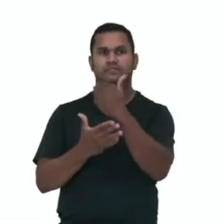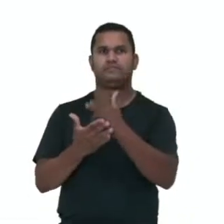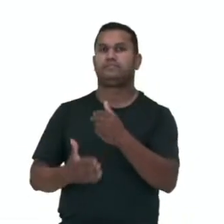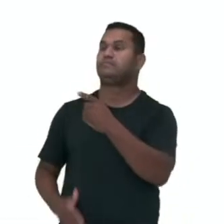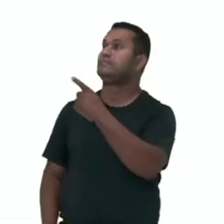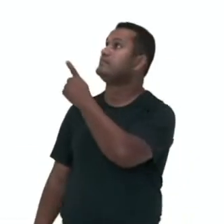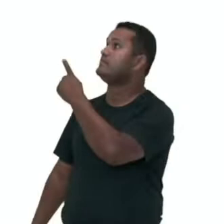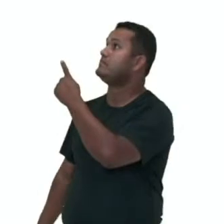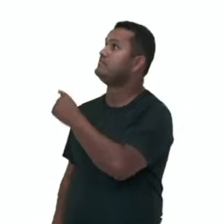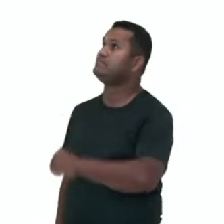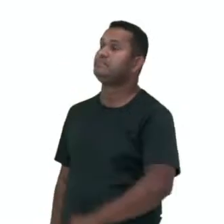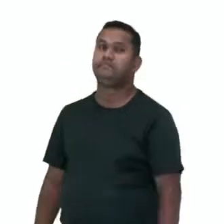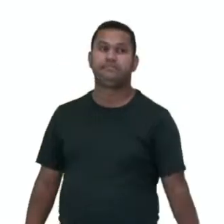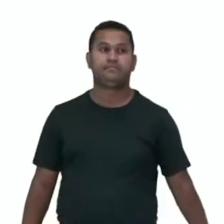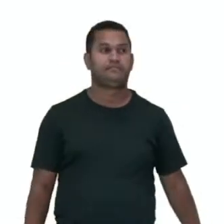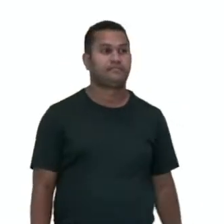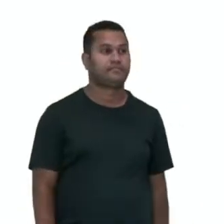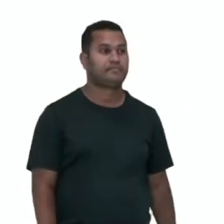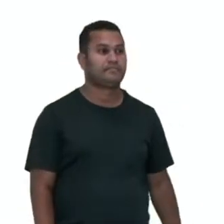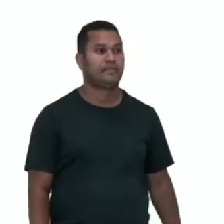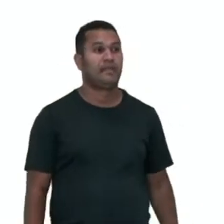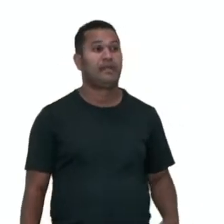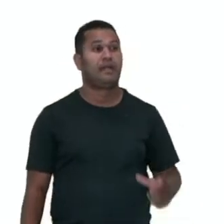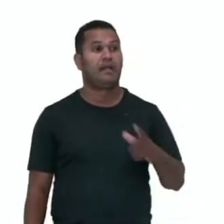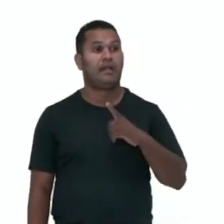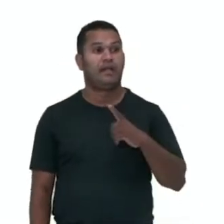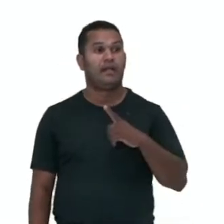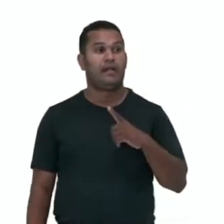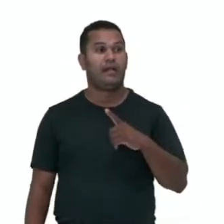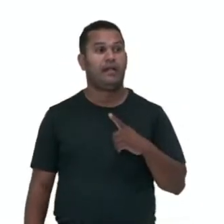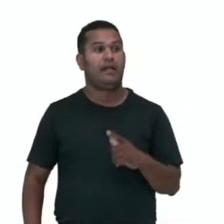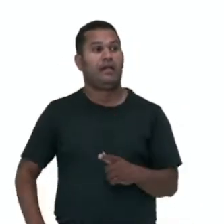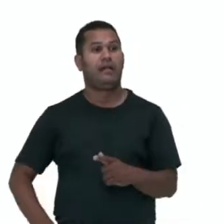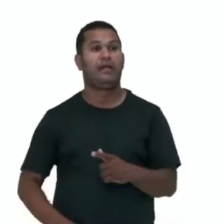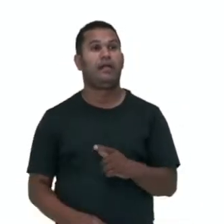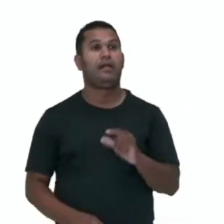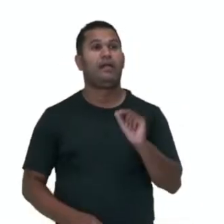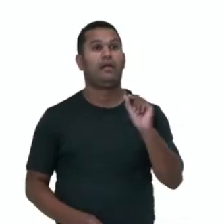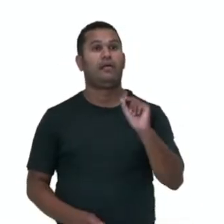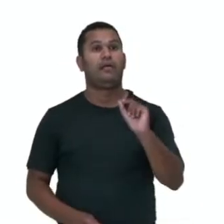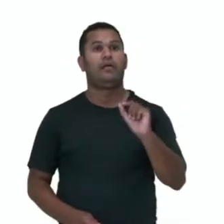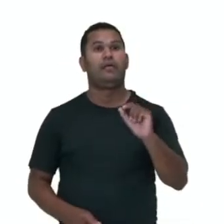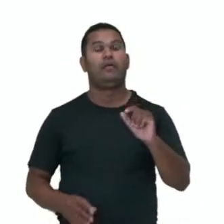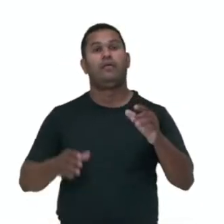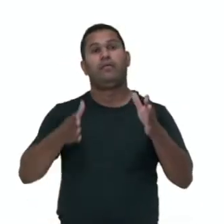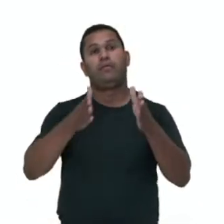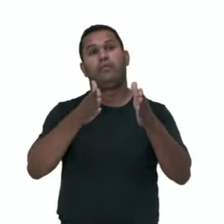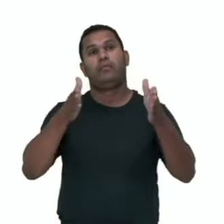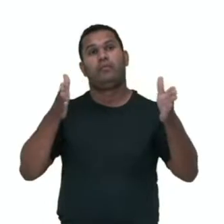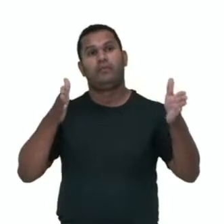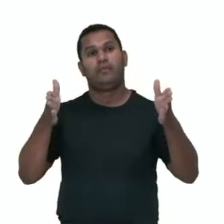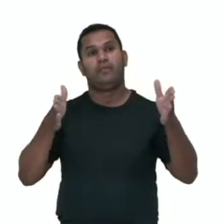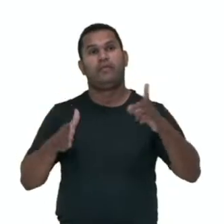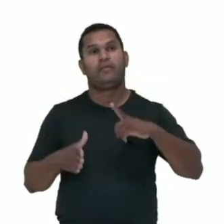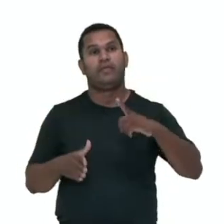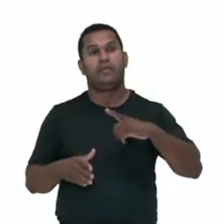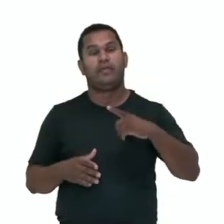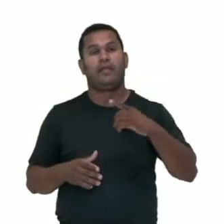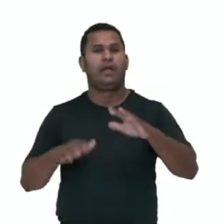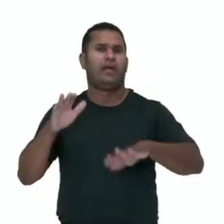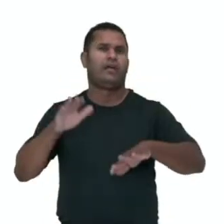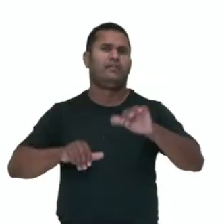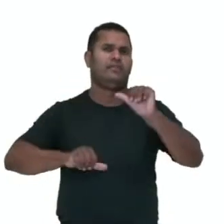cromossomos homólogos, esse trecho de gene que vai determinar a cor do olho, esse trecho que vai determinar o